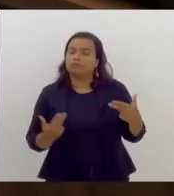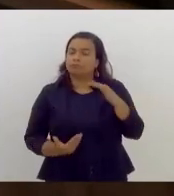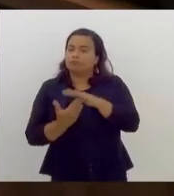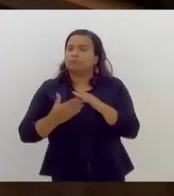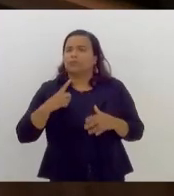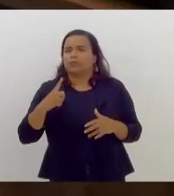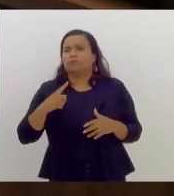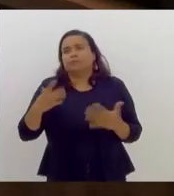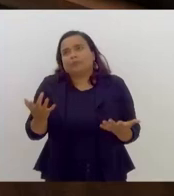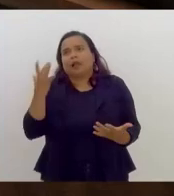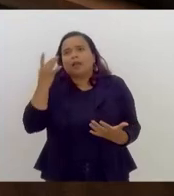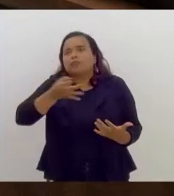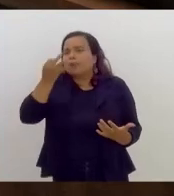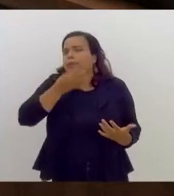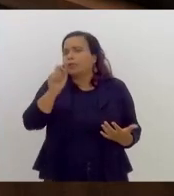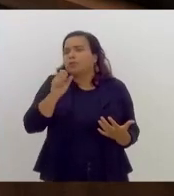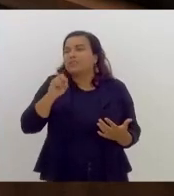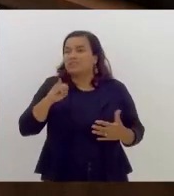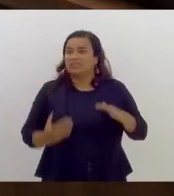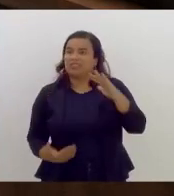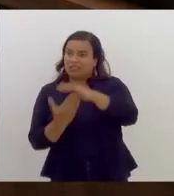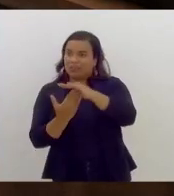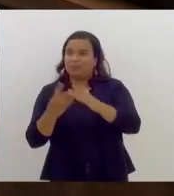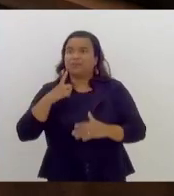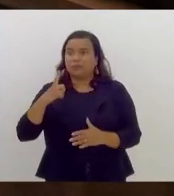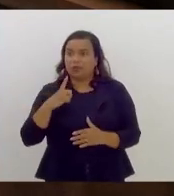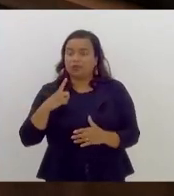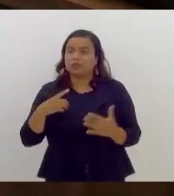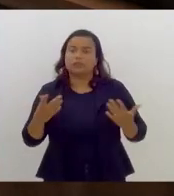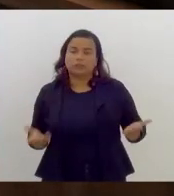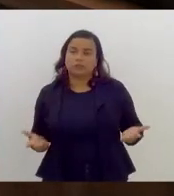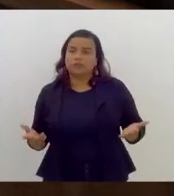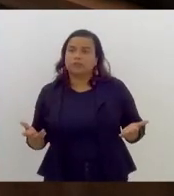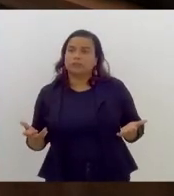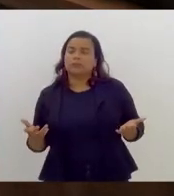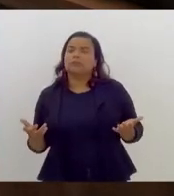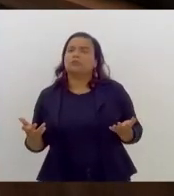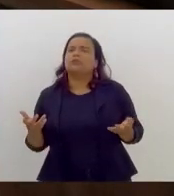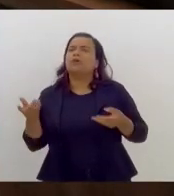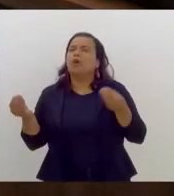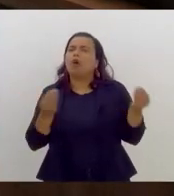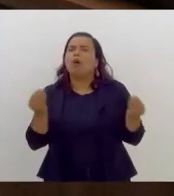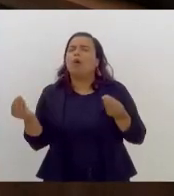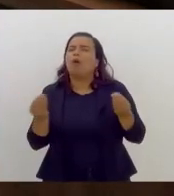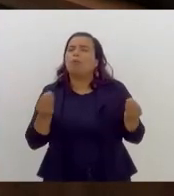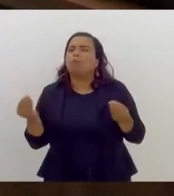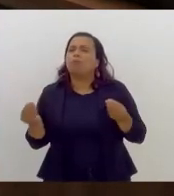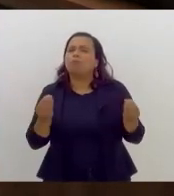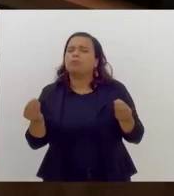eu acho que se existe um limite para isso, como é que se vai